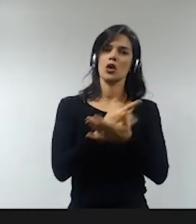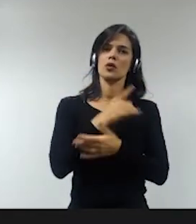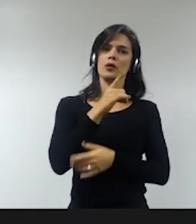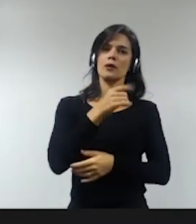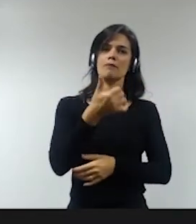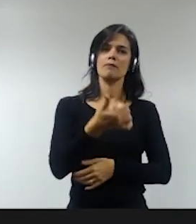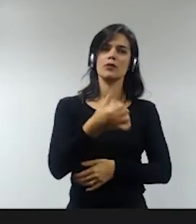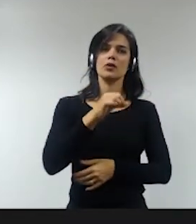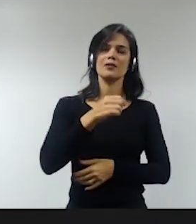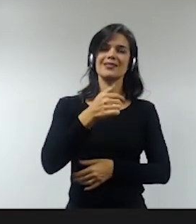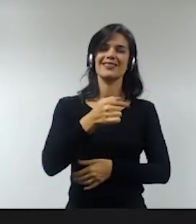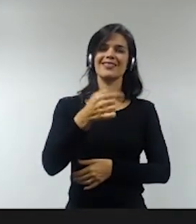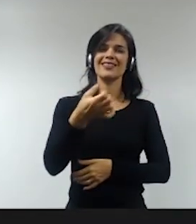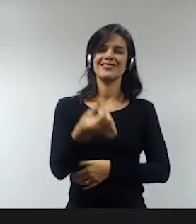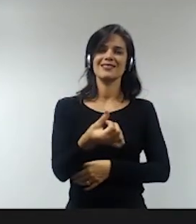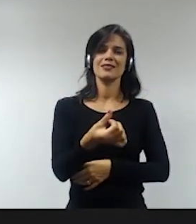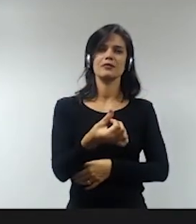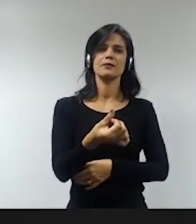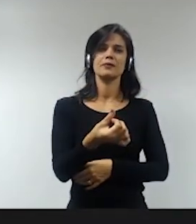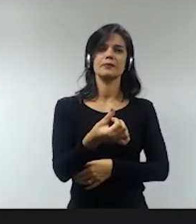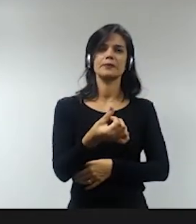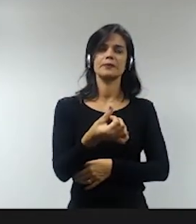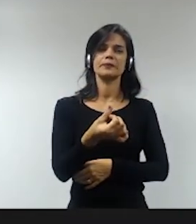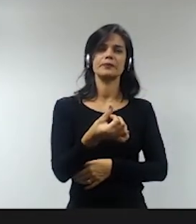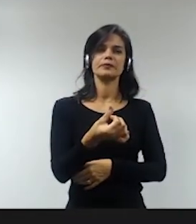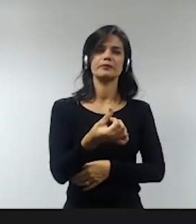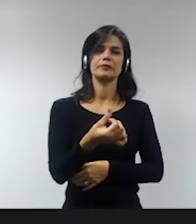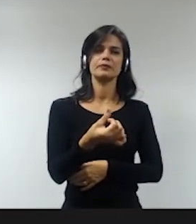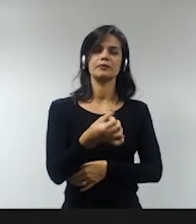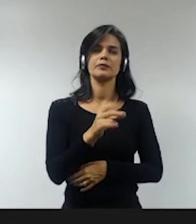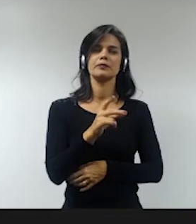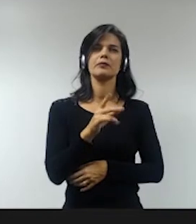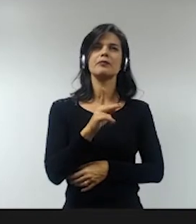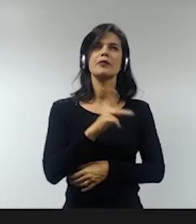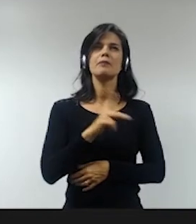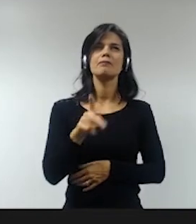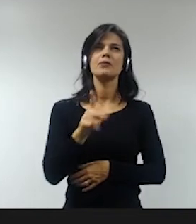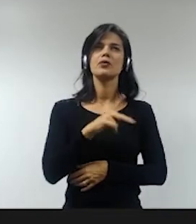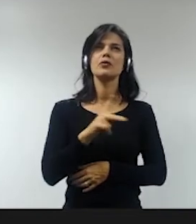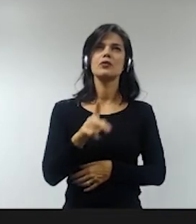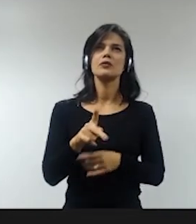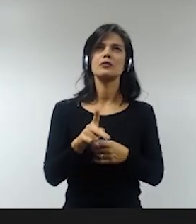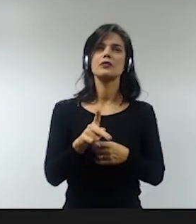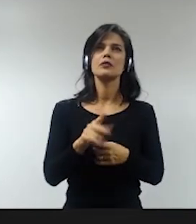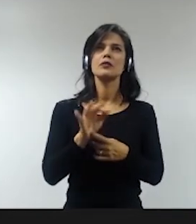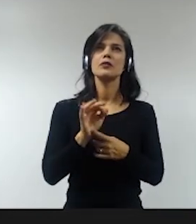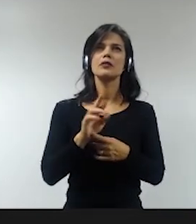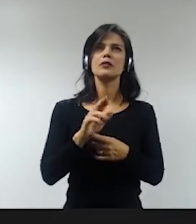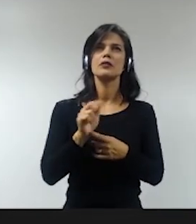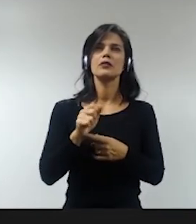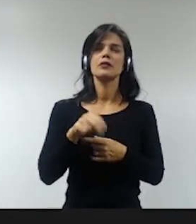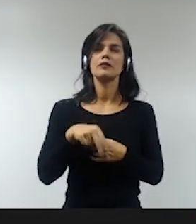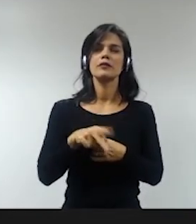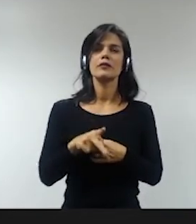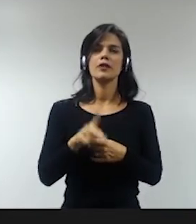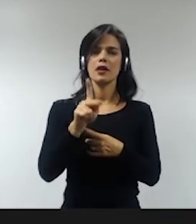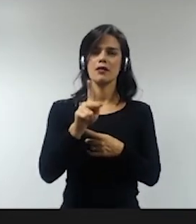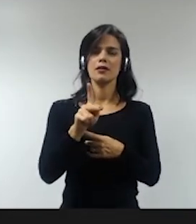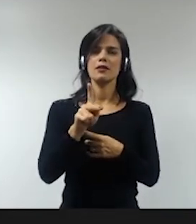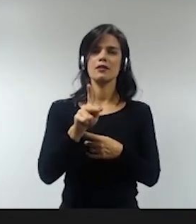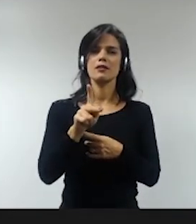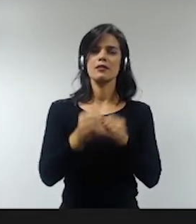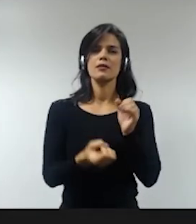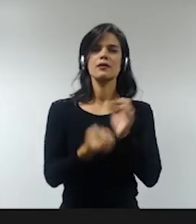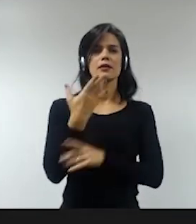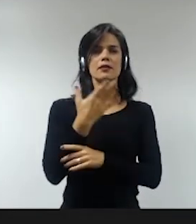em 1976, pelo professor Frank Sander, que